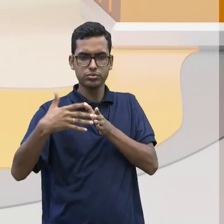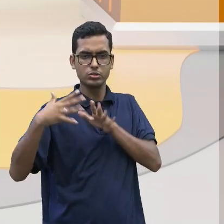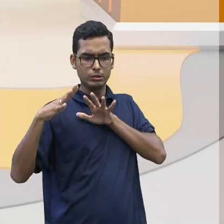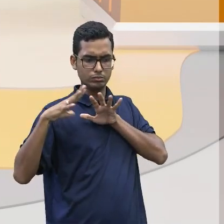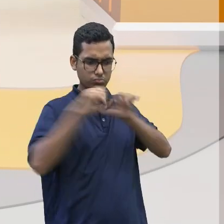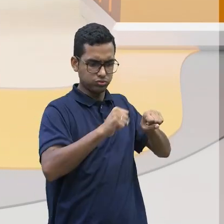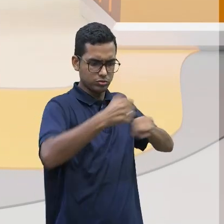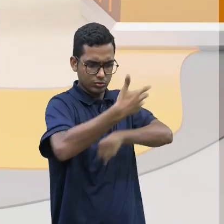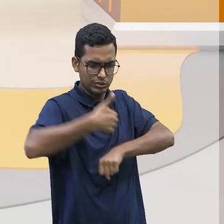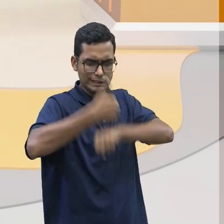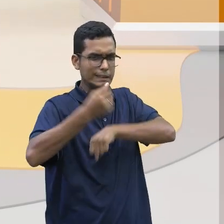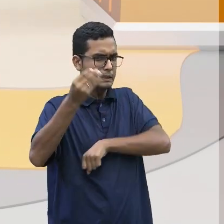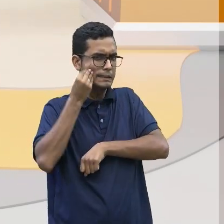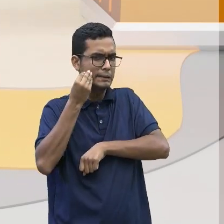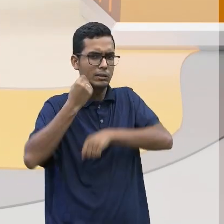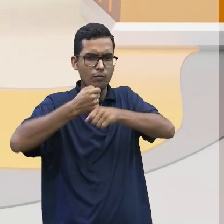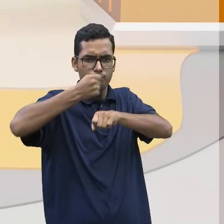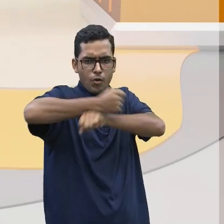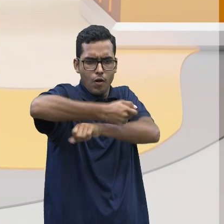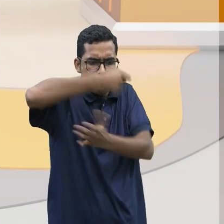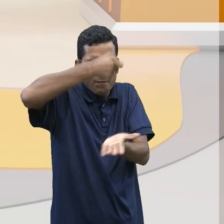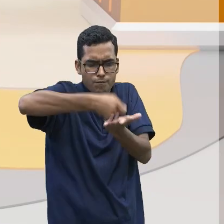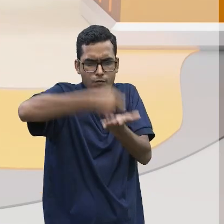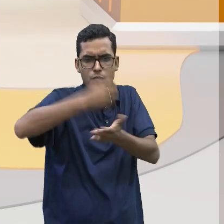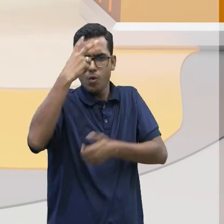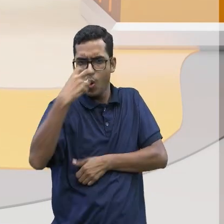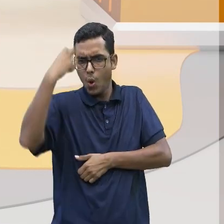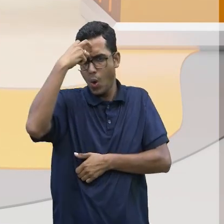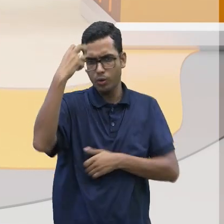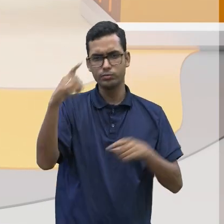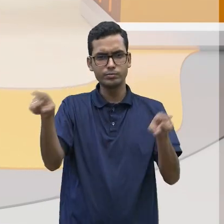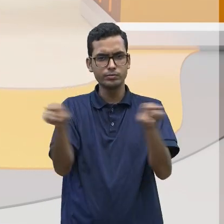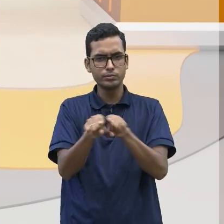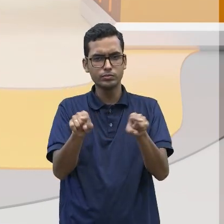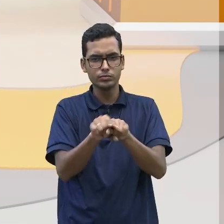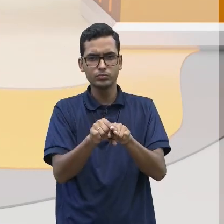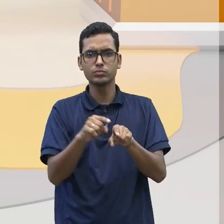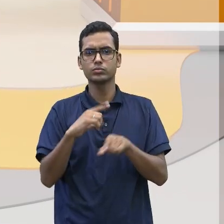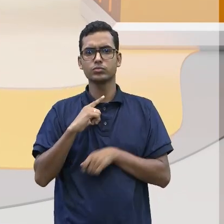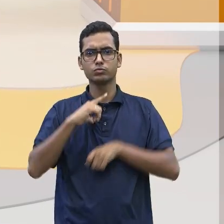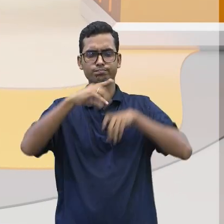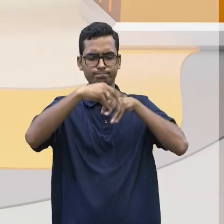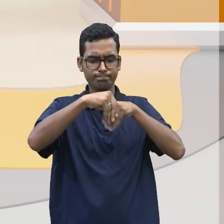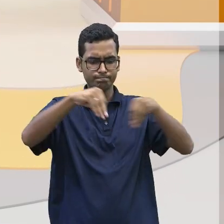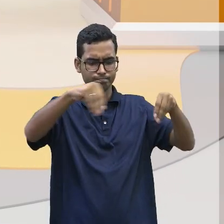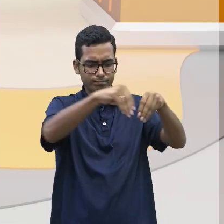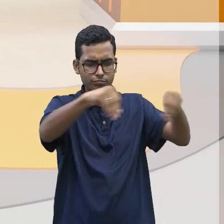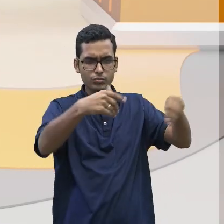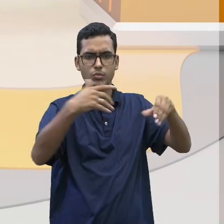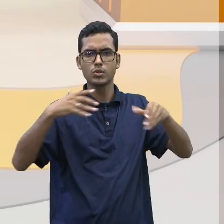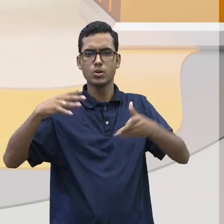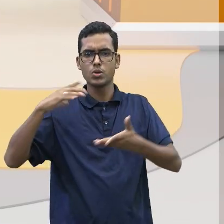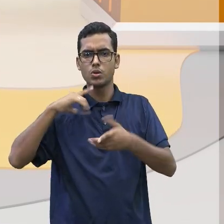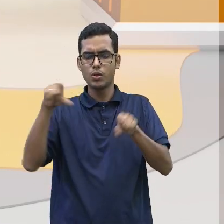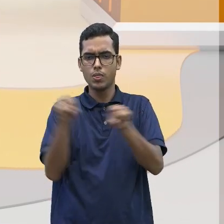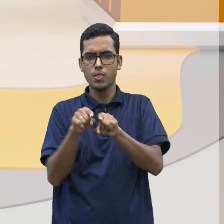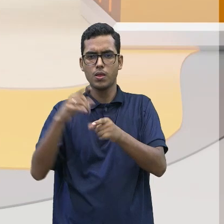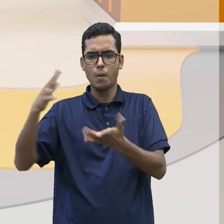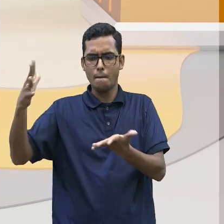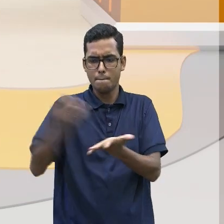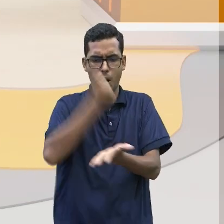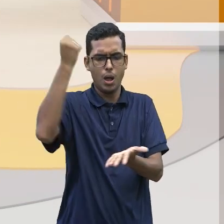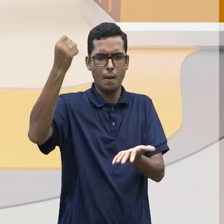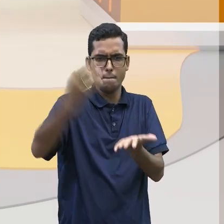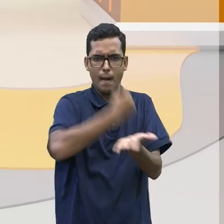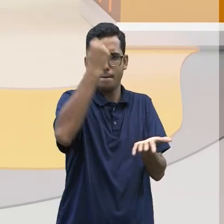território brasileiro, eles quiseram impor sua cultura, pegar as melhores terras, tomar posse de terras que antes eram dos